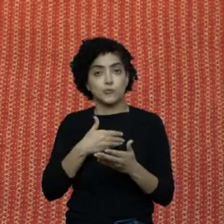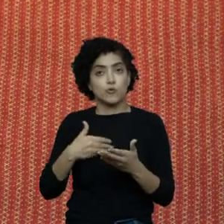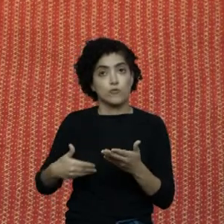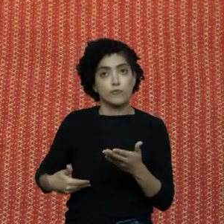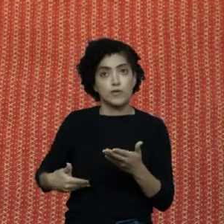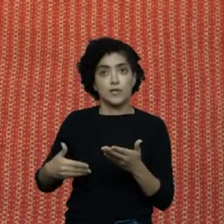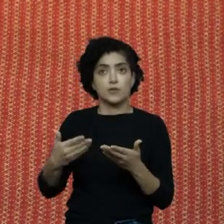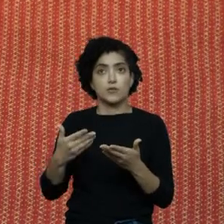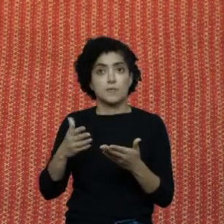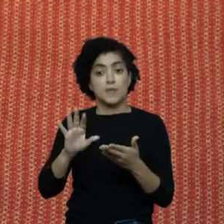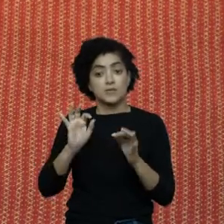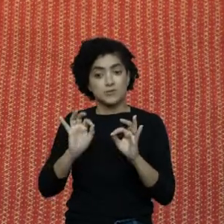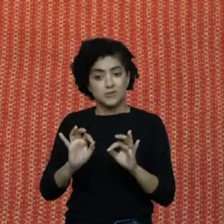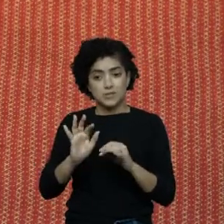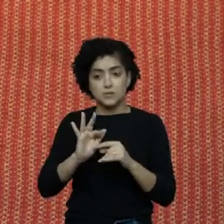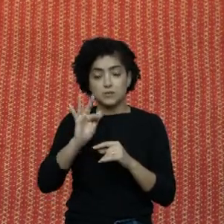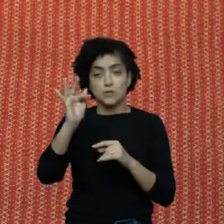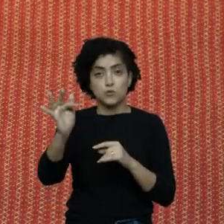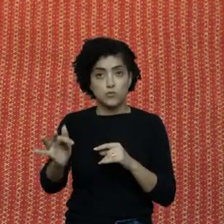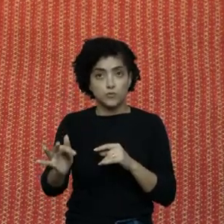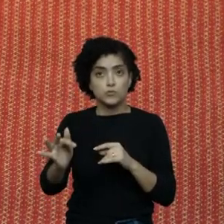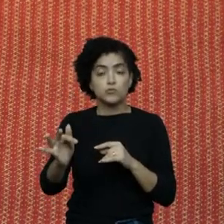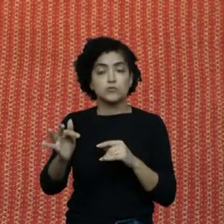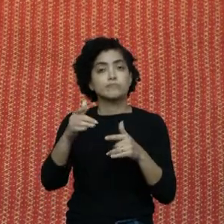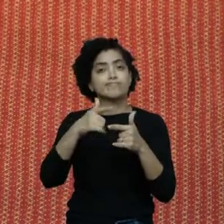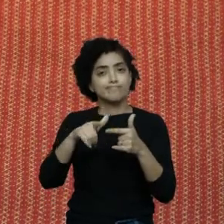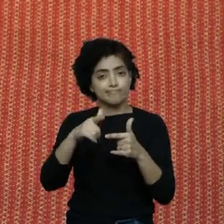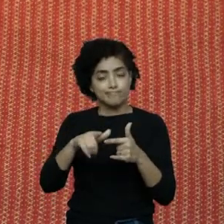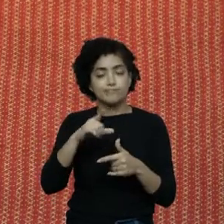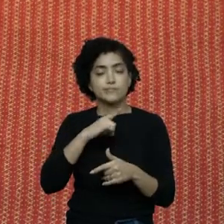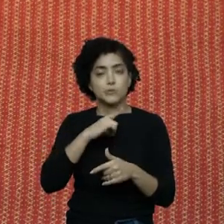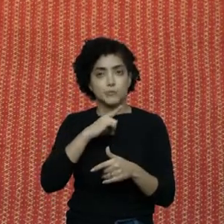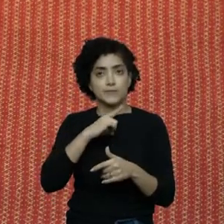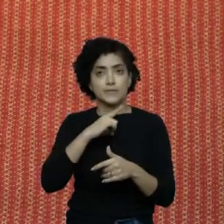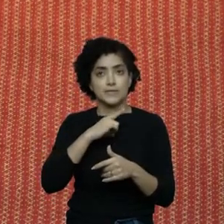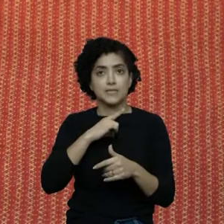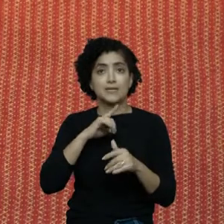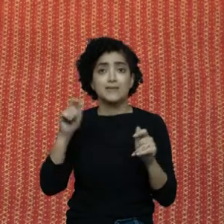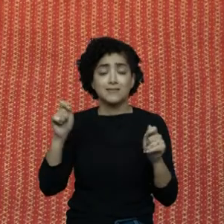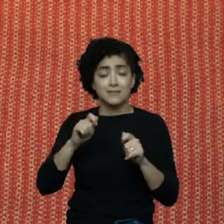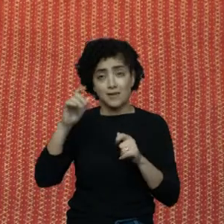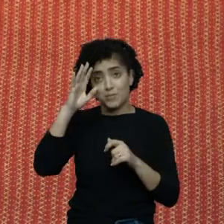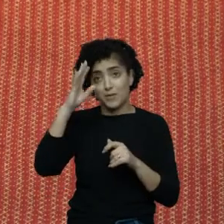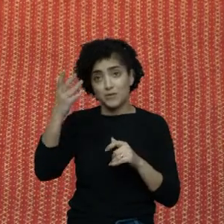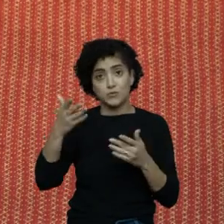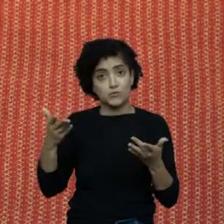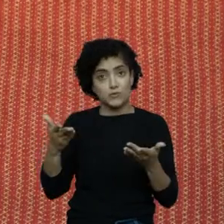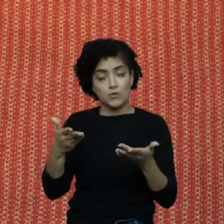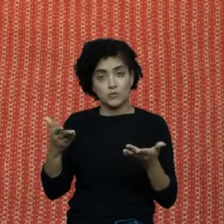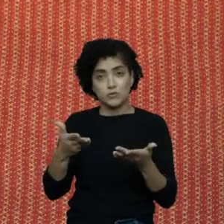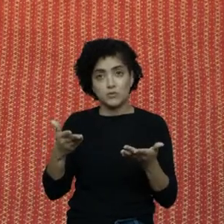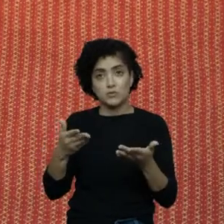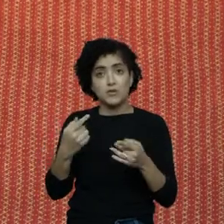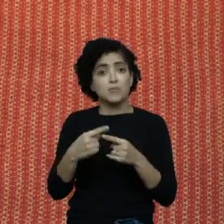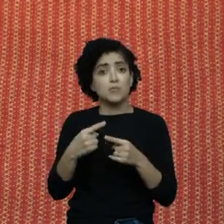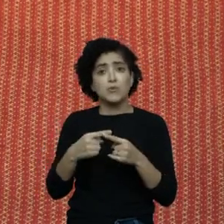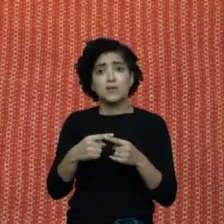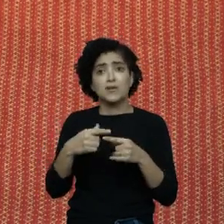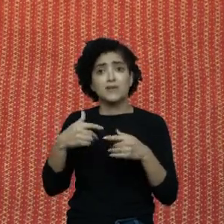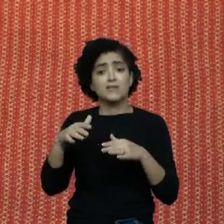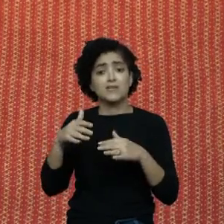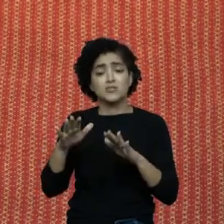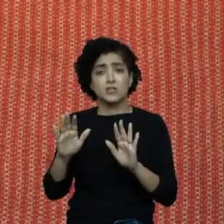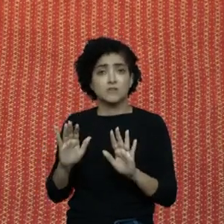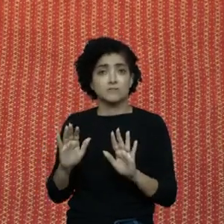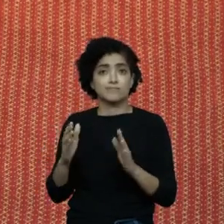é isso no futuro será um problema então nós podemos resolver isso hoje já porque não porque deixar os de